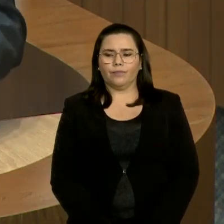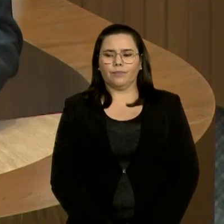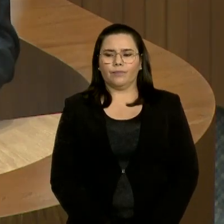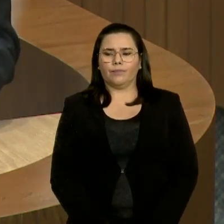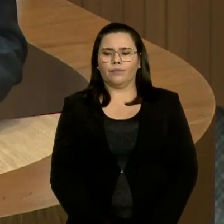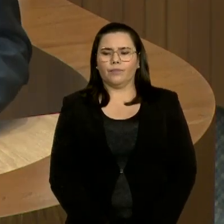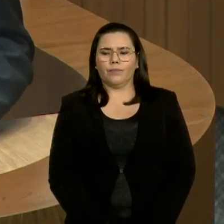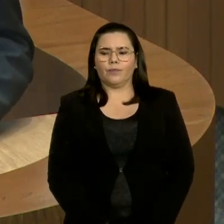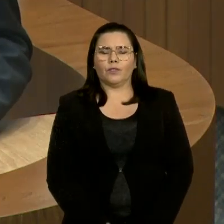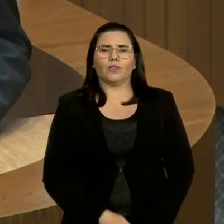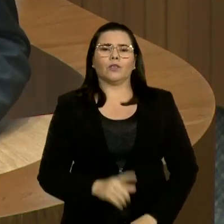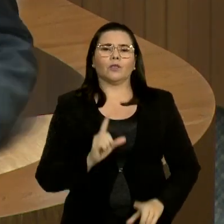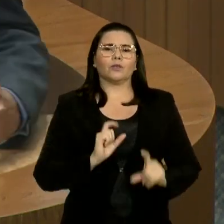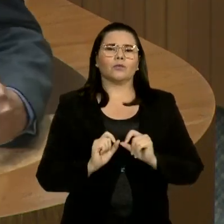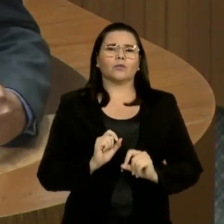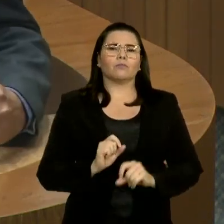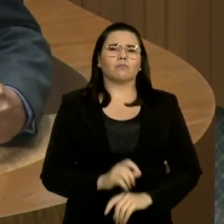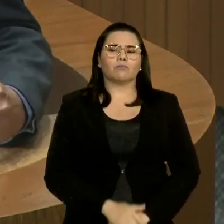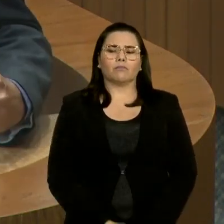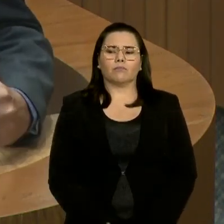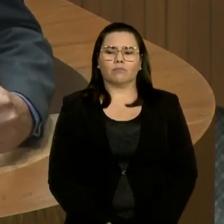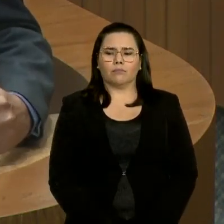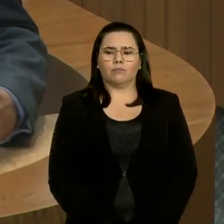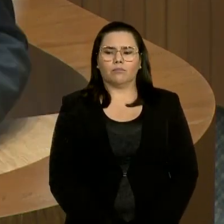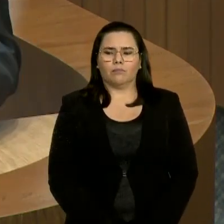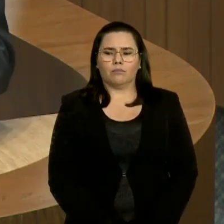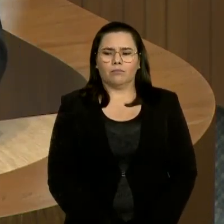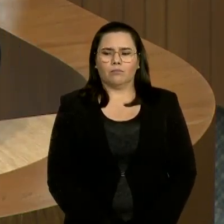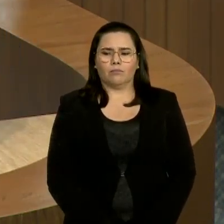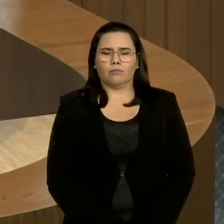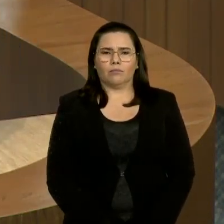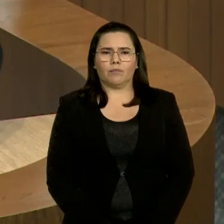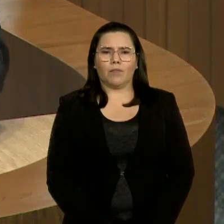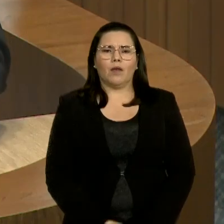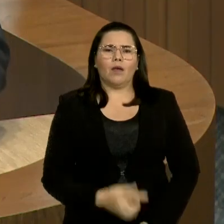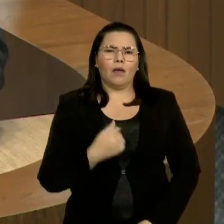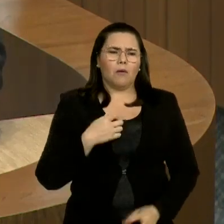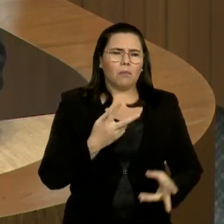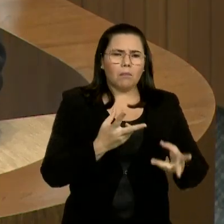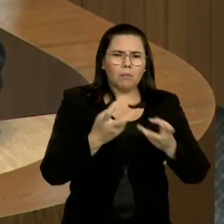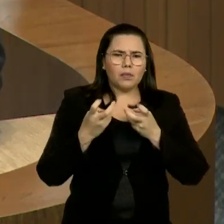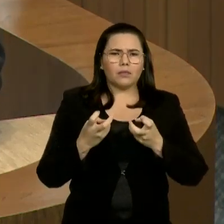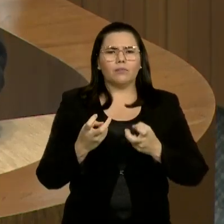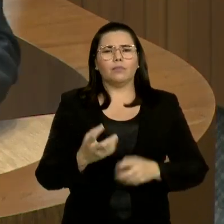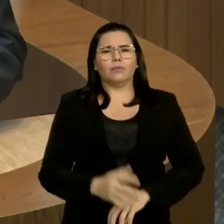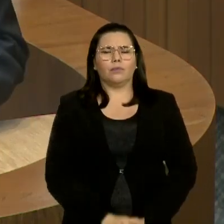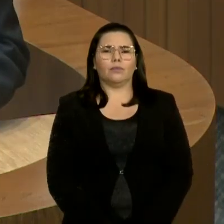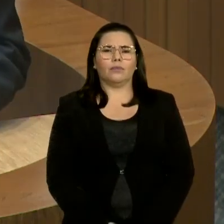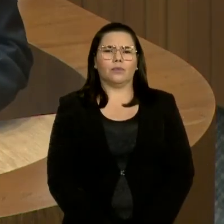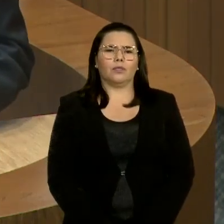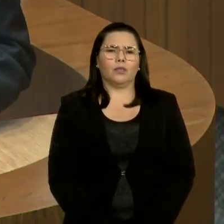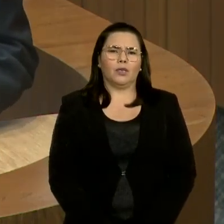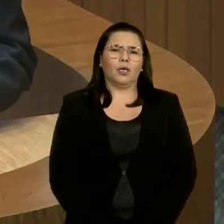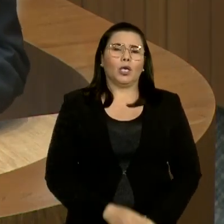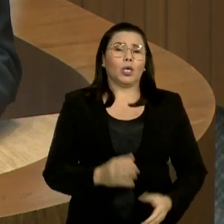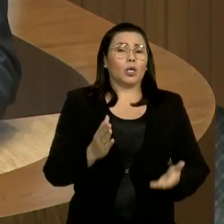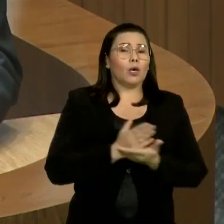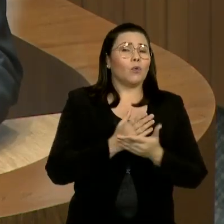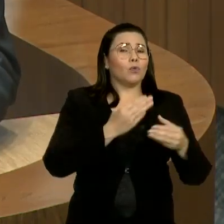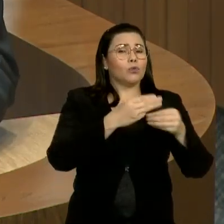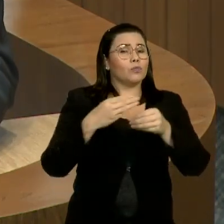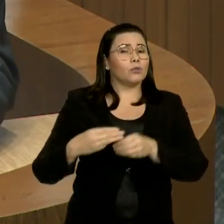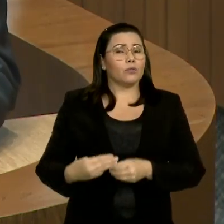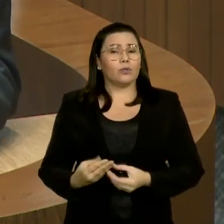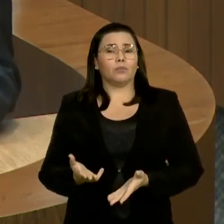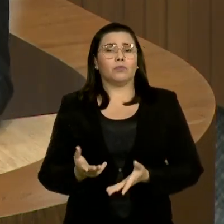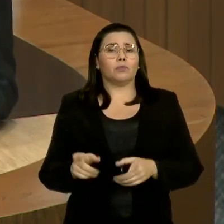mesmo reclame trazida trazido aqui pelo pelo Deputado e quando e